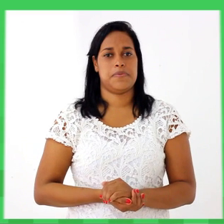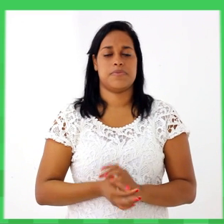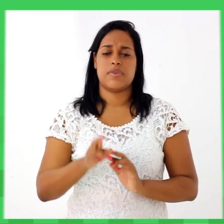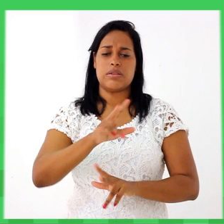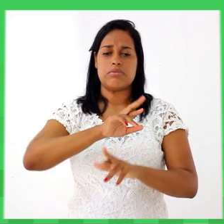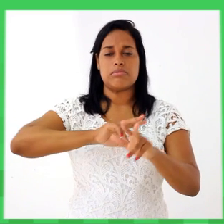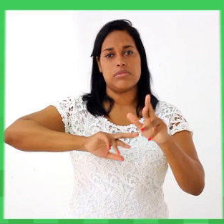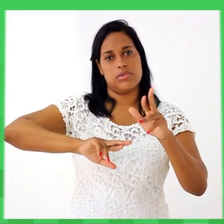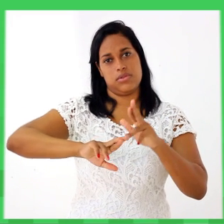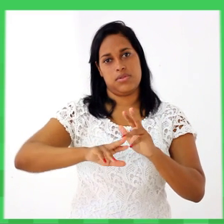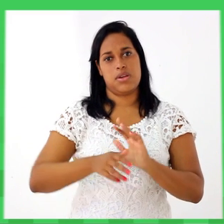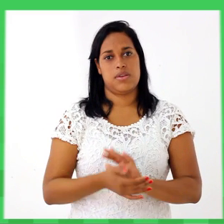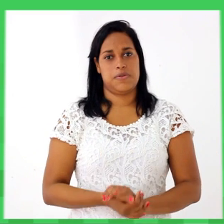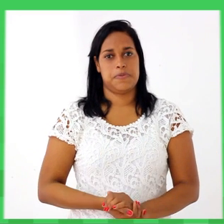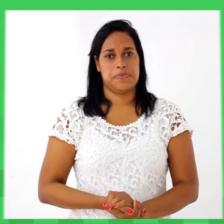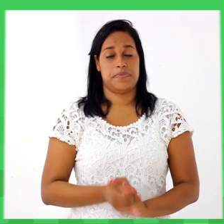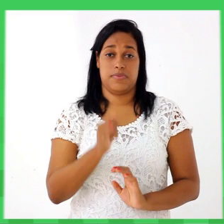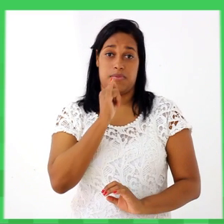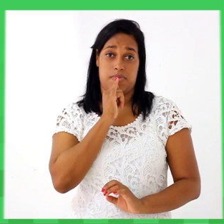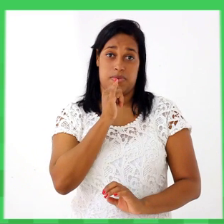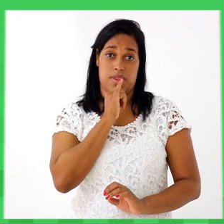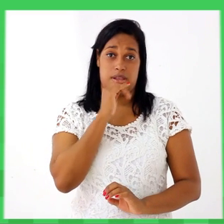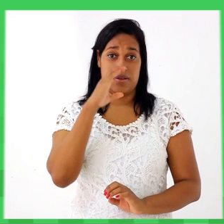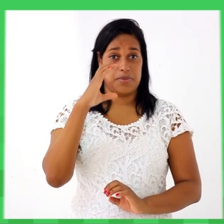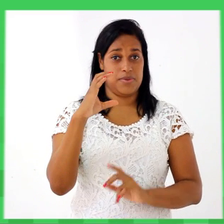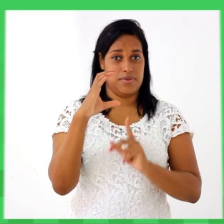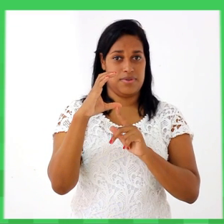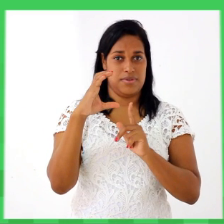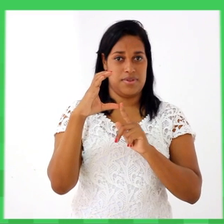muitos aí. O exemplo C,